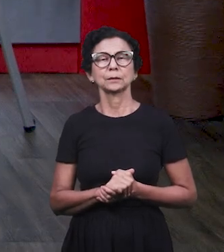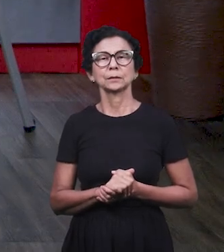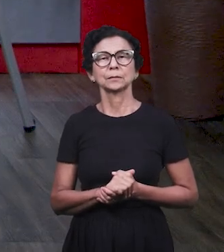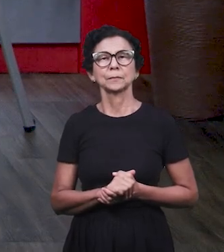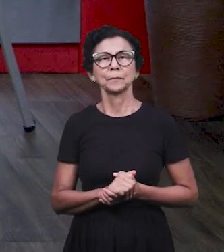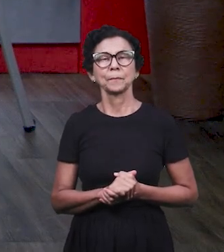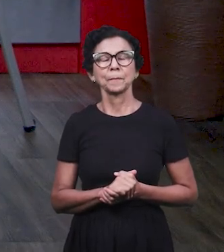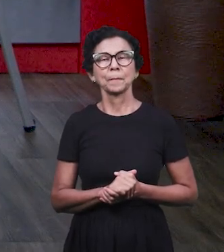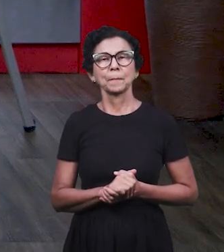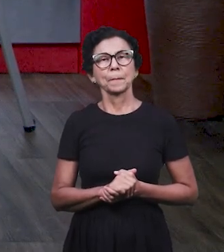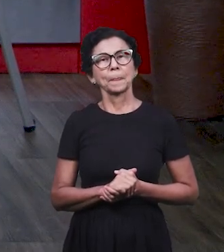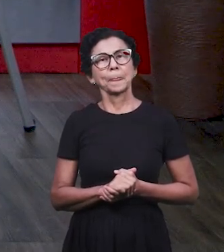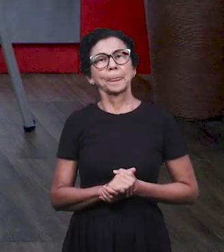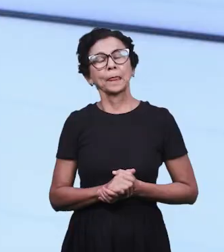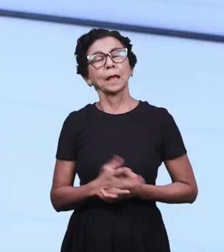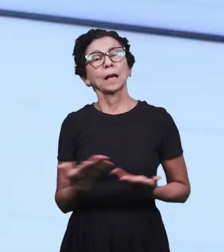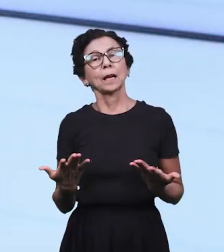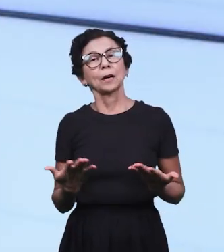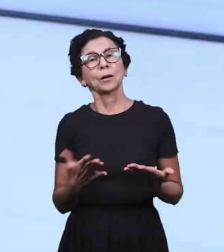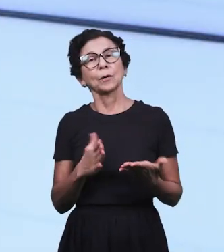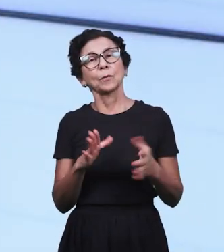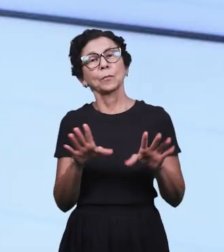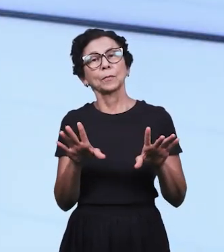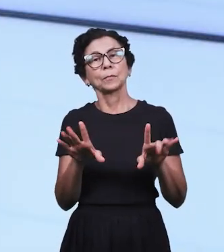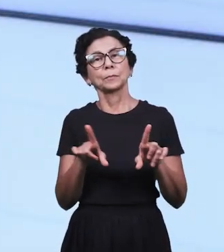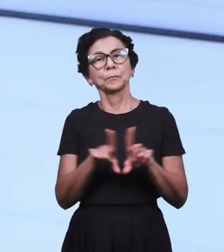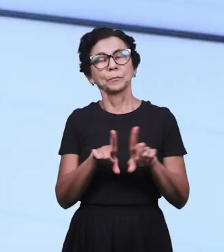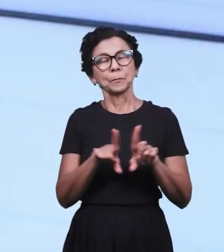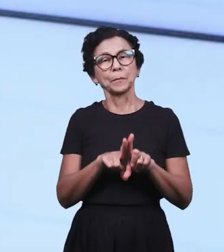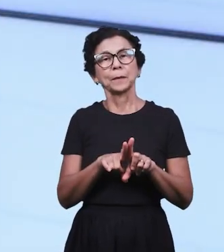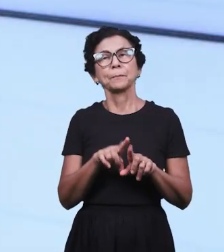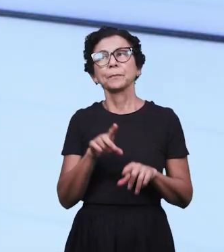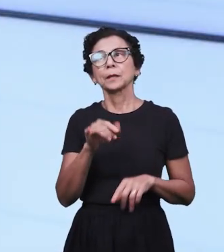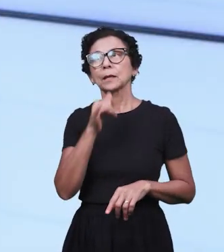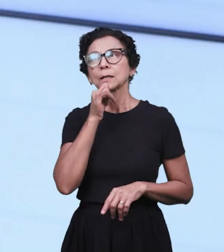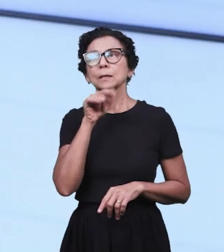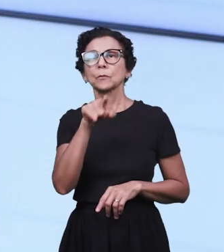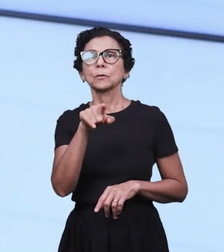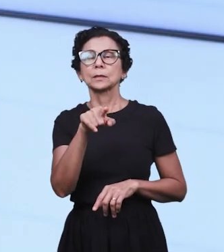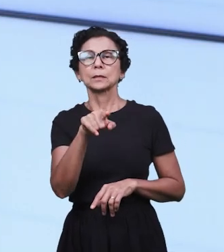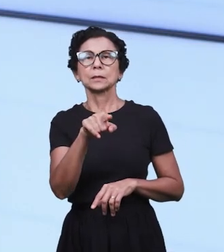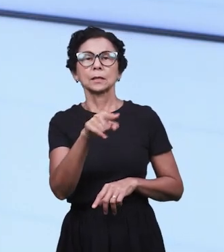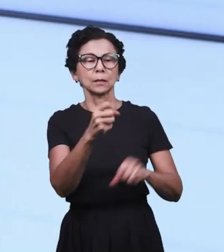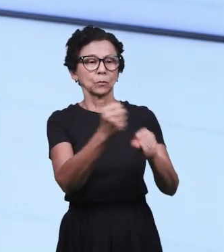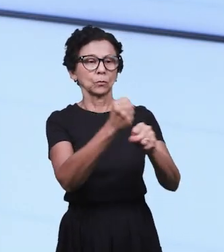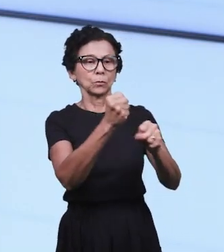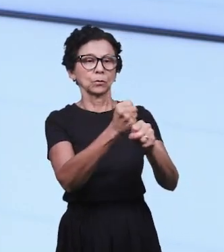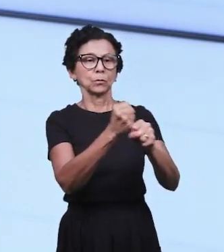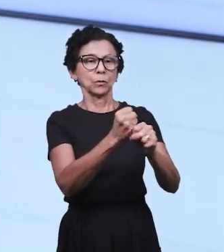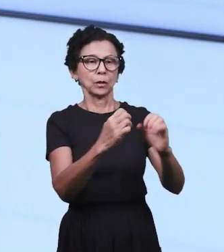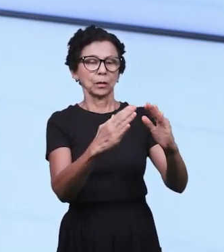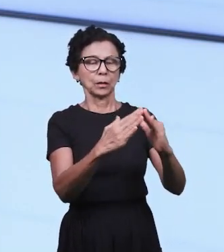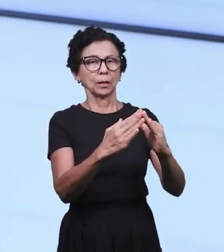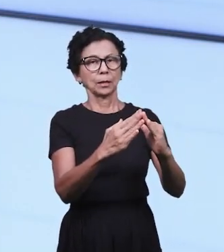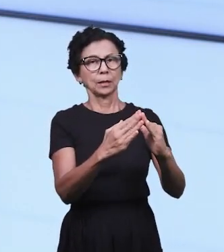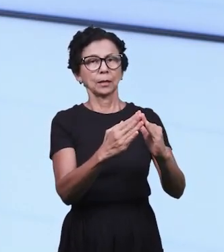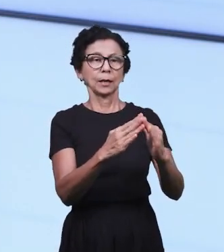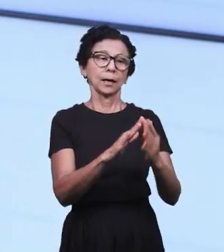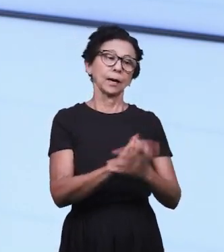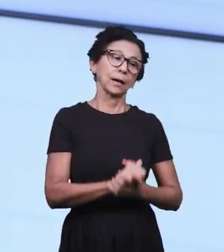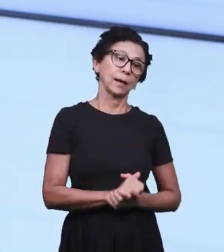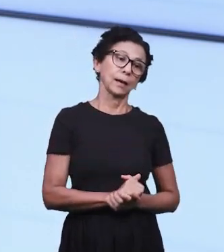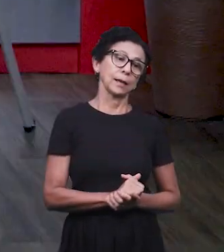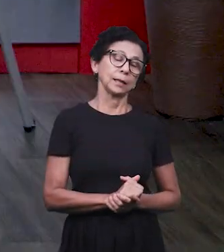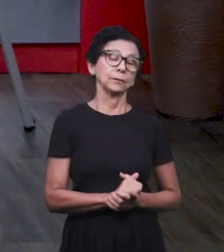existe uma solução para isso, que você construiu, então procura individualizar. Isso que